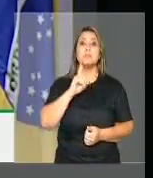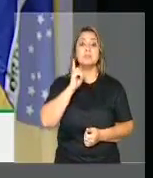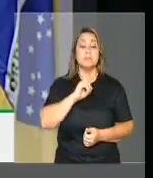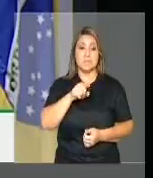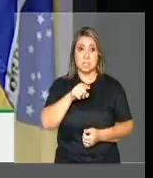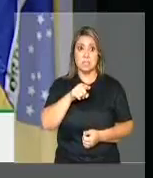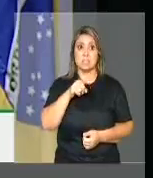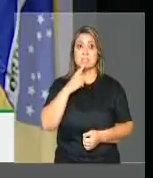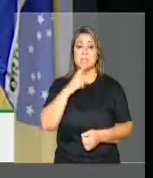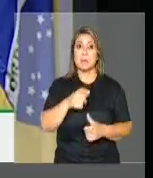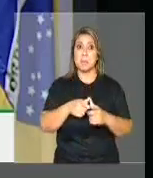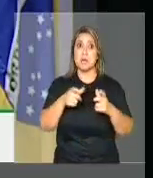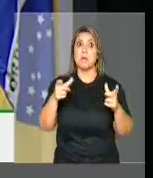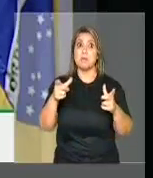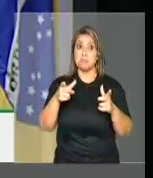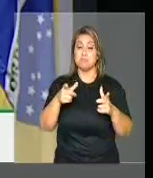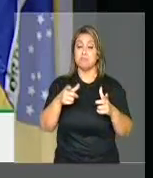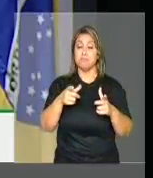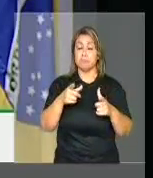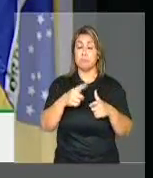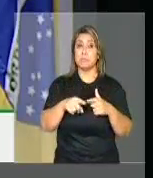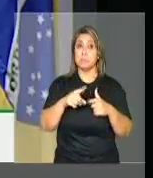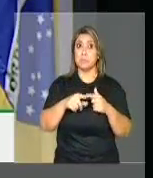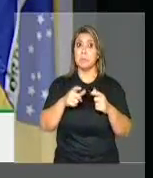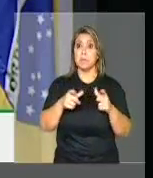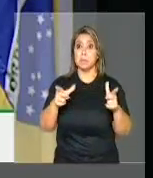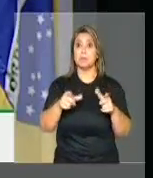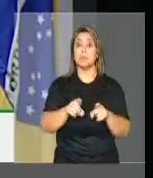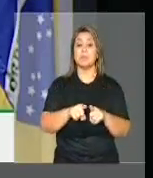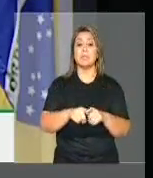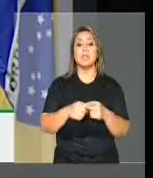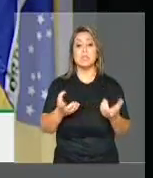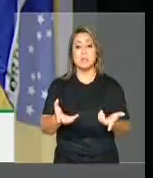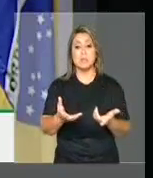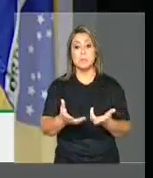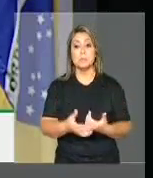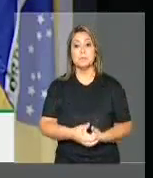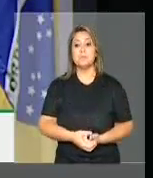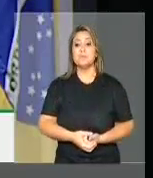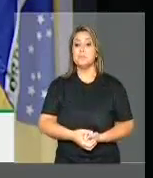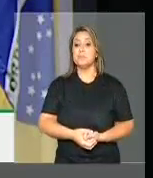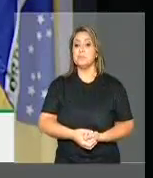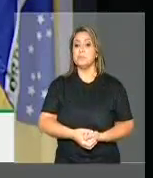maior e é justo. Então, eu